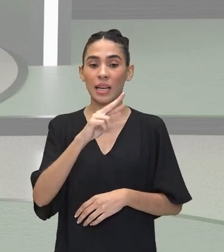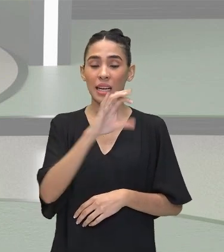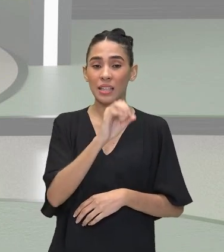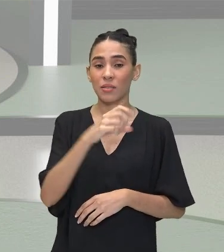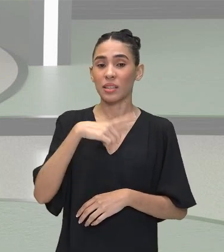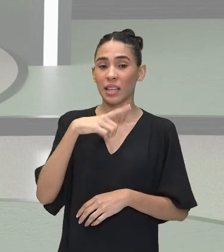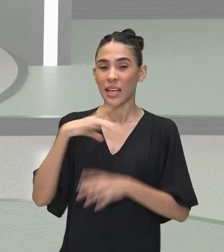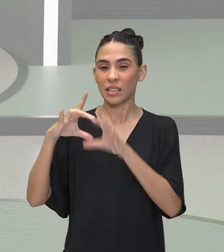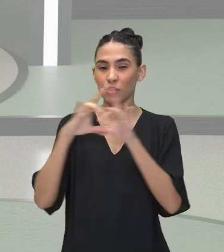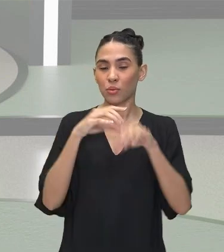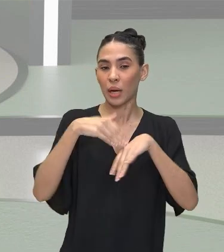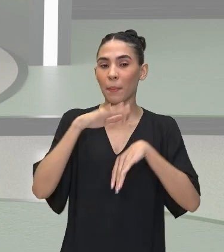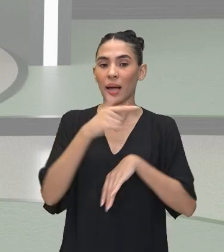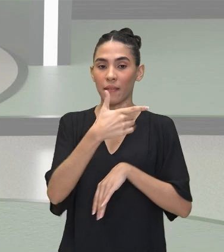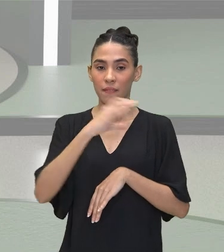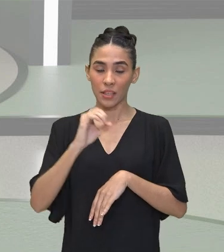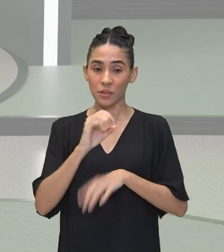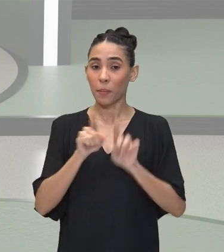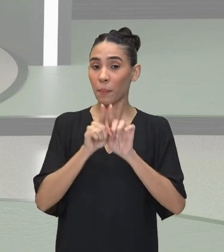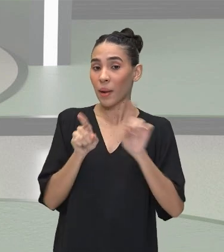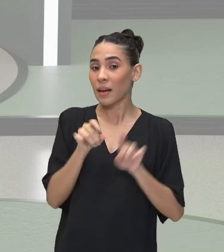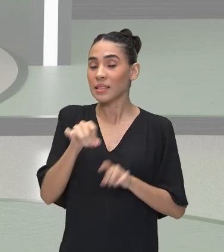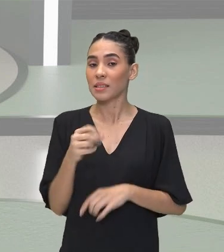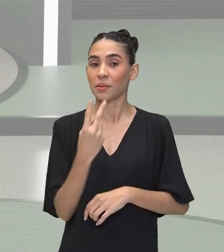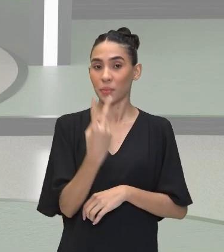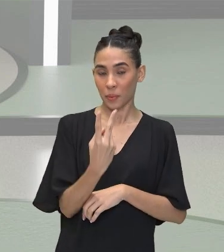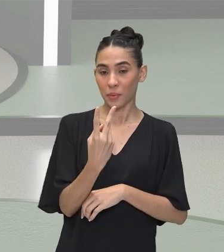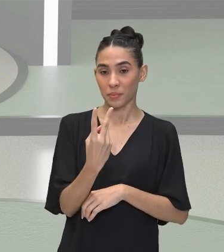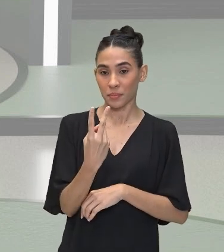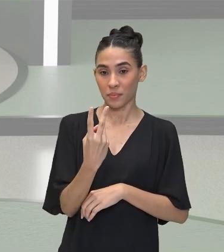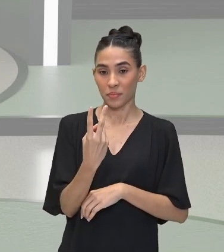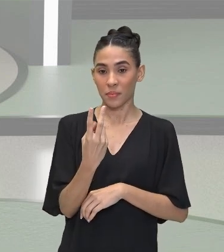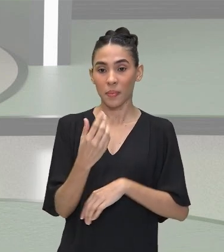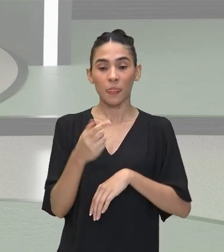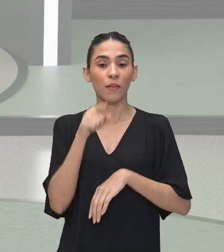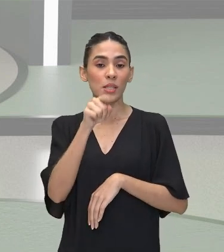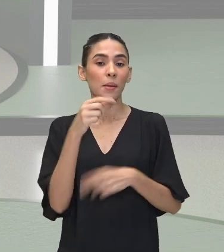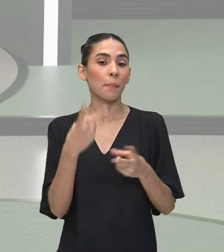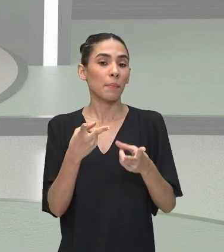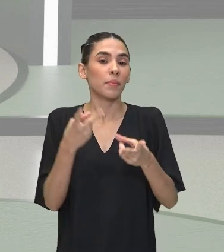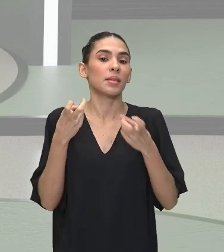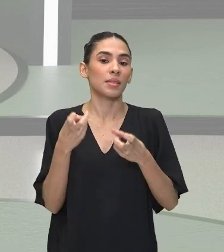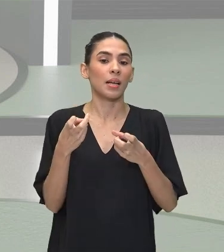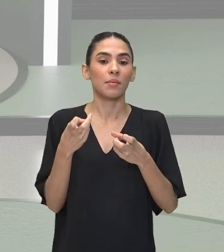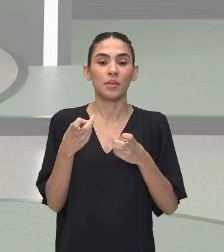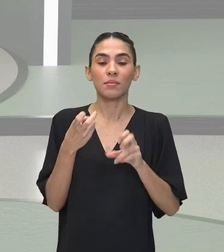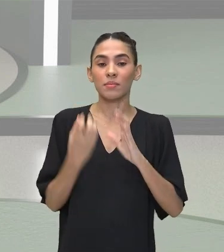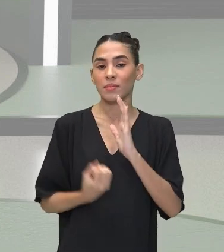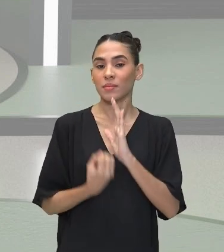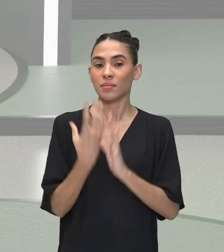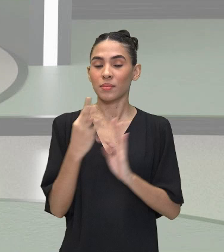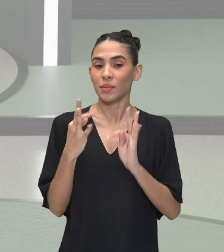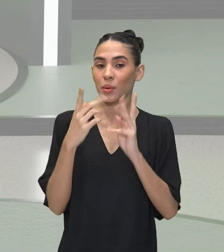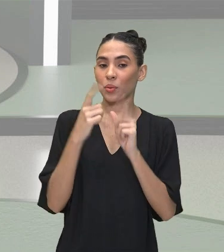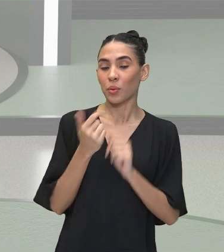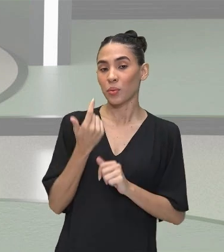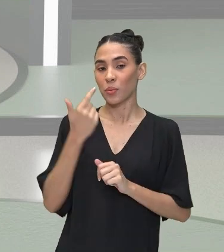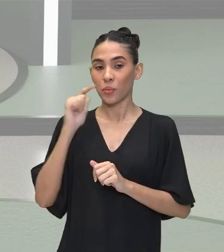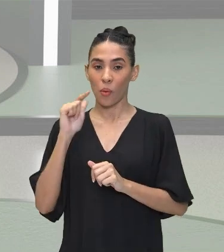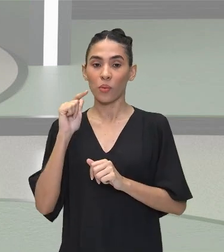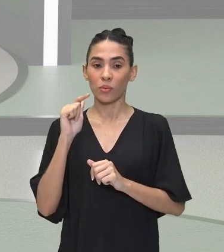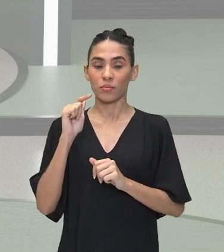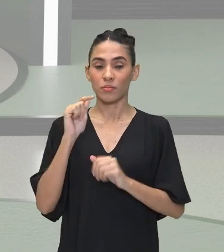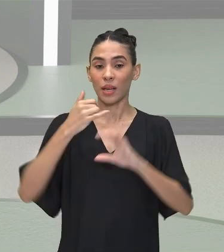20 monossacarídeos. Mas quando ele só tem 2, os que a gente mais observa para formar todos os outros